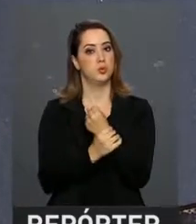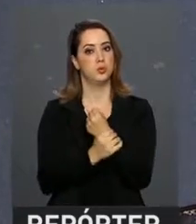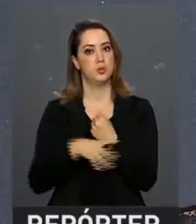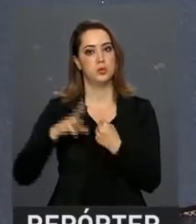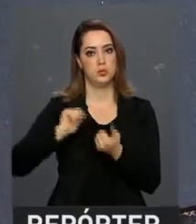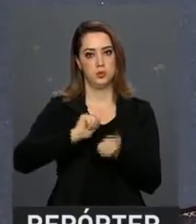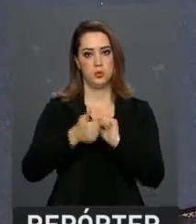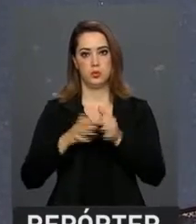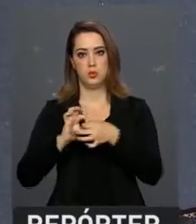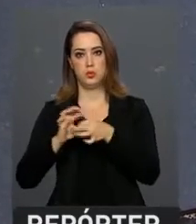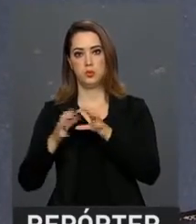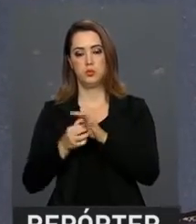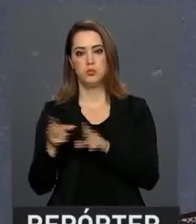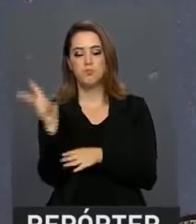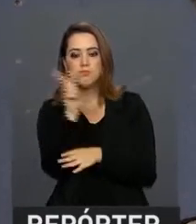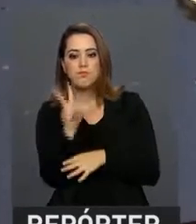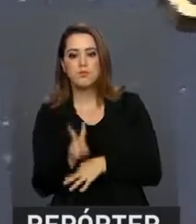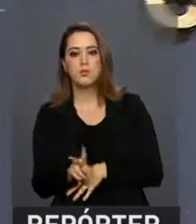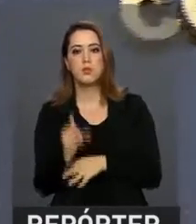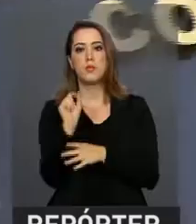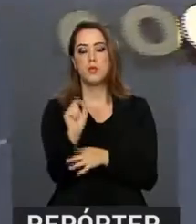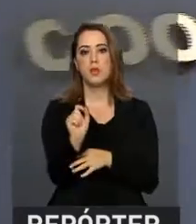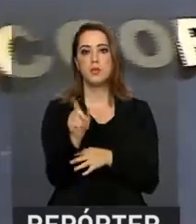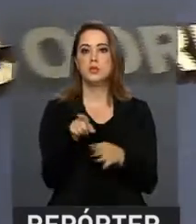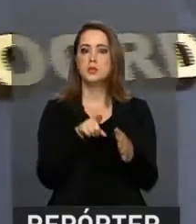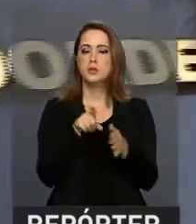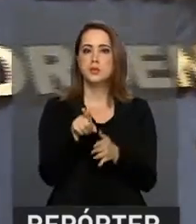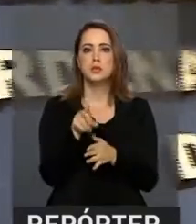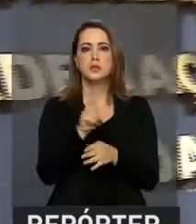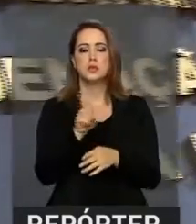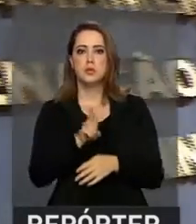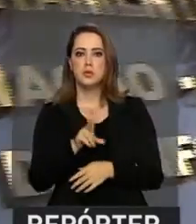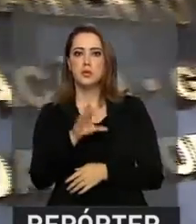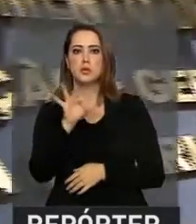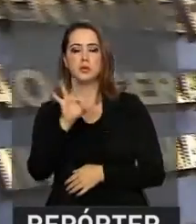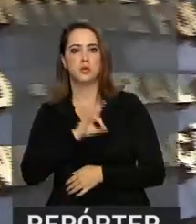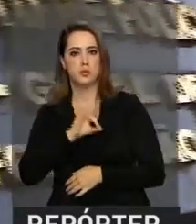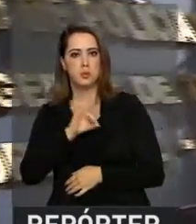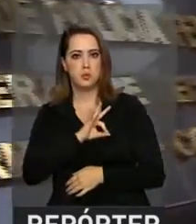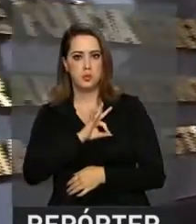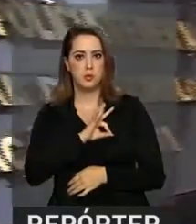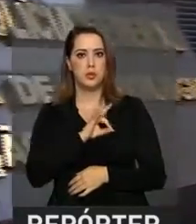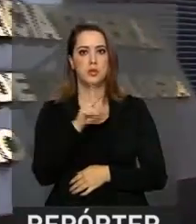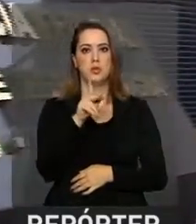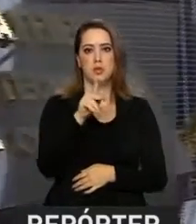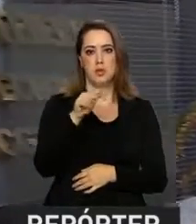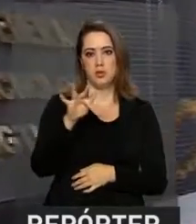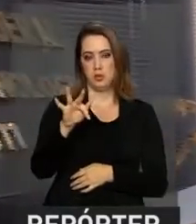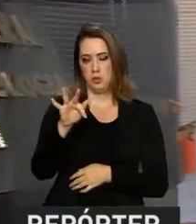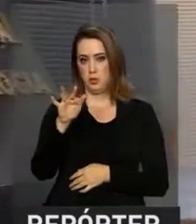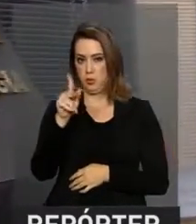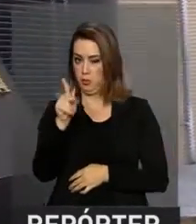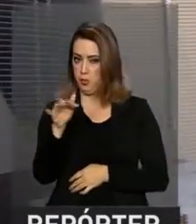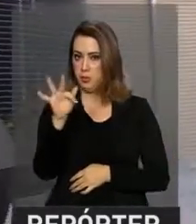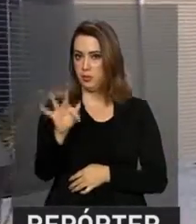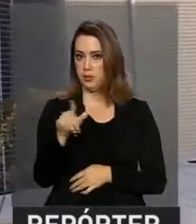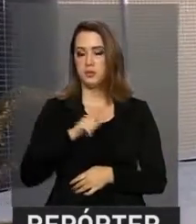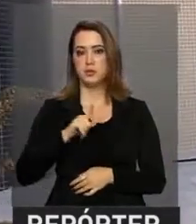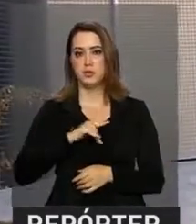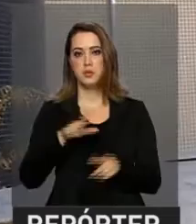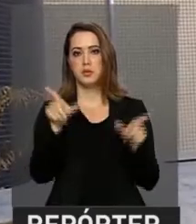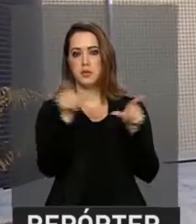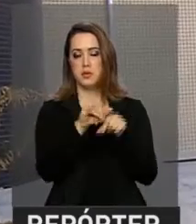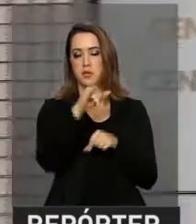Paralimpíadas será monitorada por esse centro, que é uma parceria entre o governo brasileiro, por meio da Polícia Federal, e a Interpol, por meio